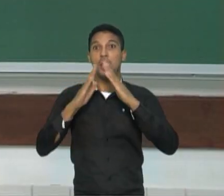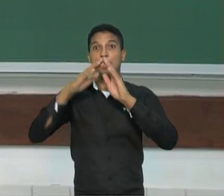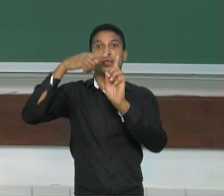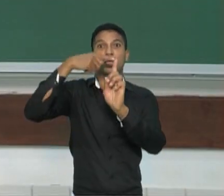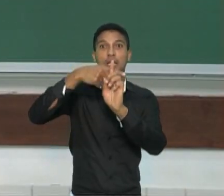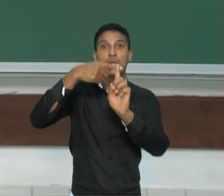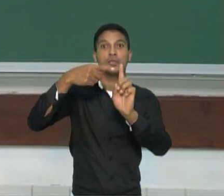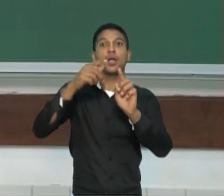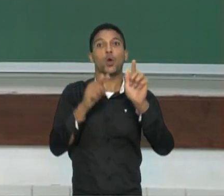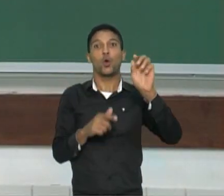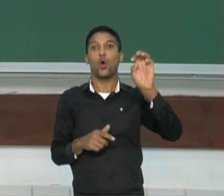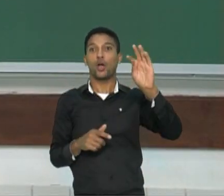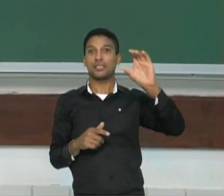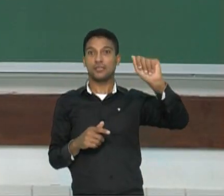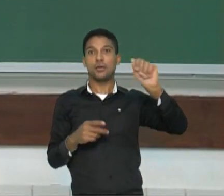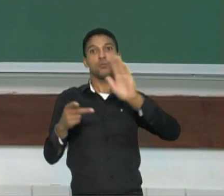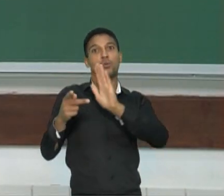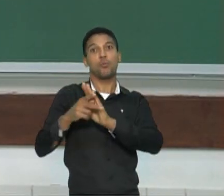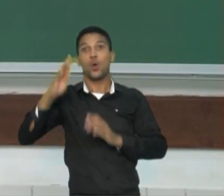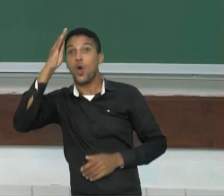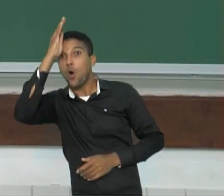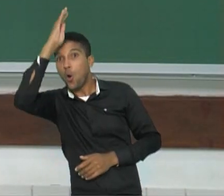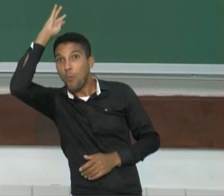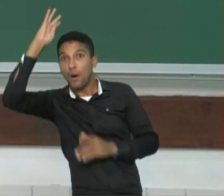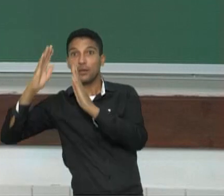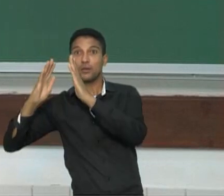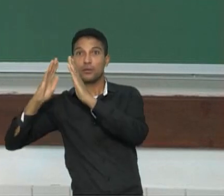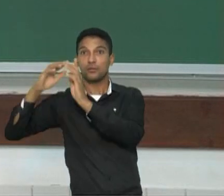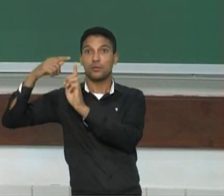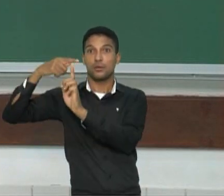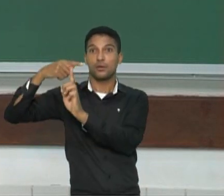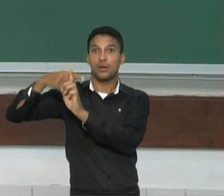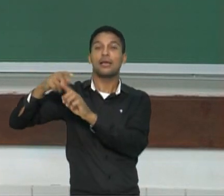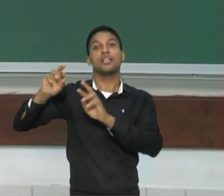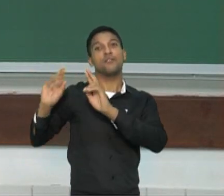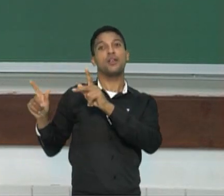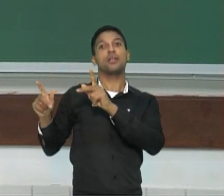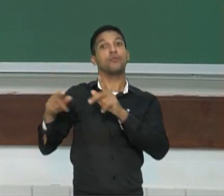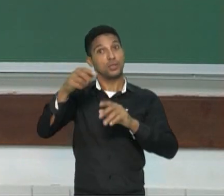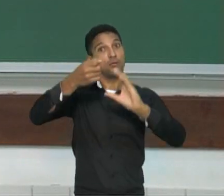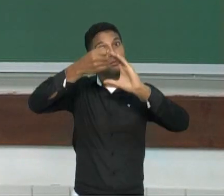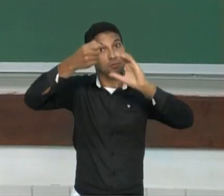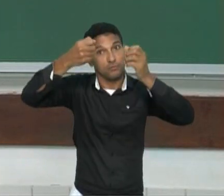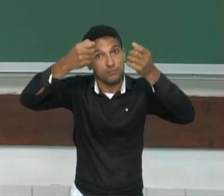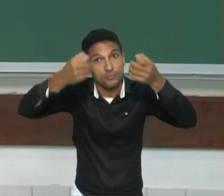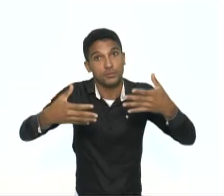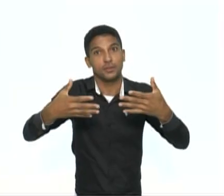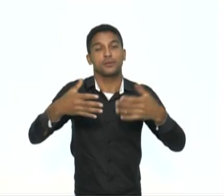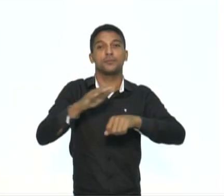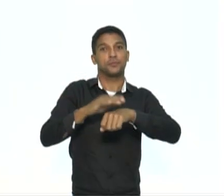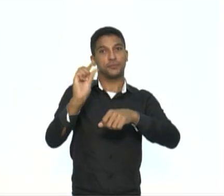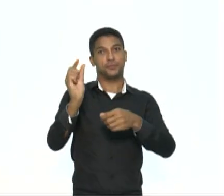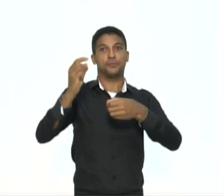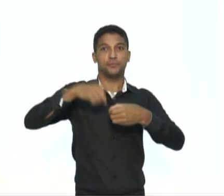eu vou dar um tempo bem longo para você, para dar tempo até de eu pegar um cafezinho com um biscoitinho. Já volto.